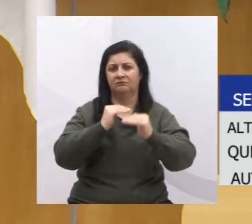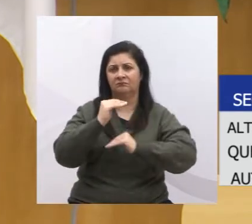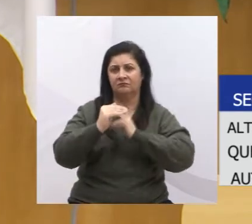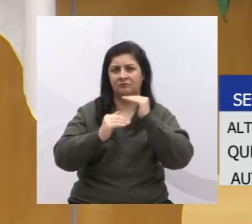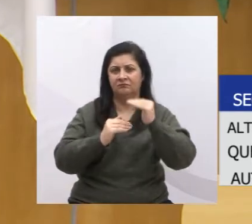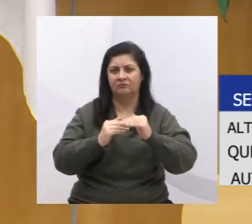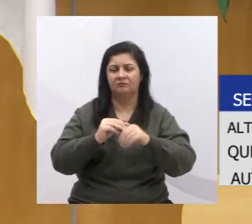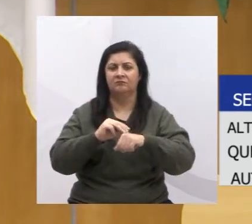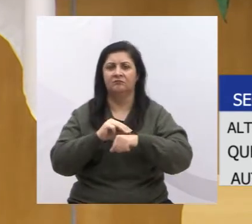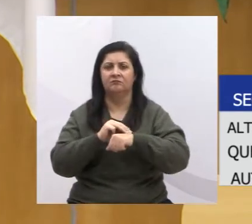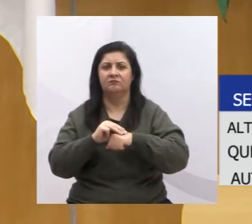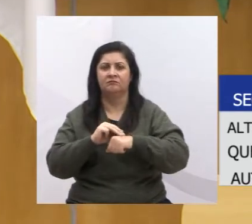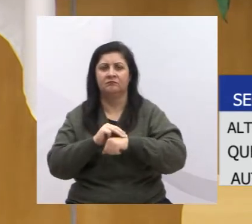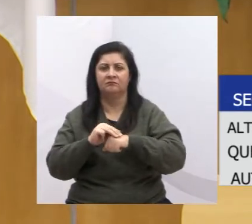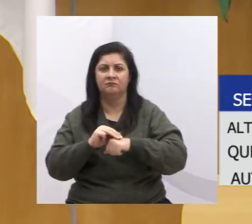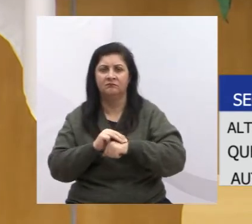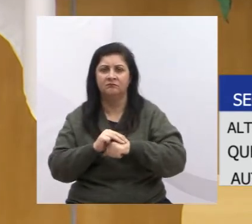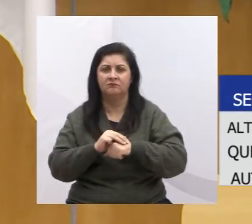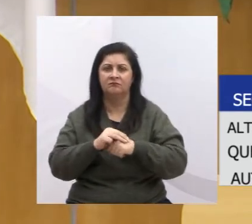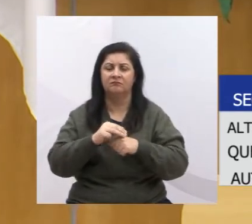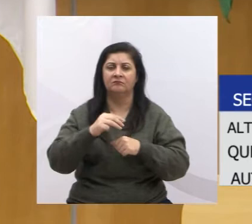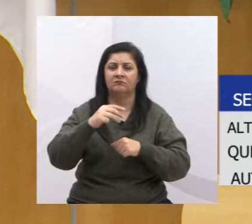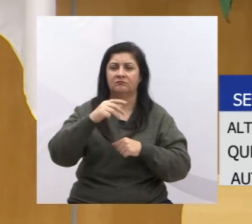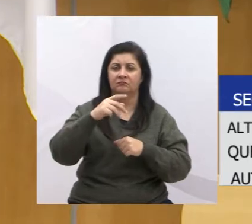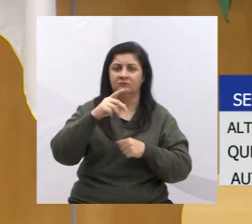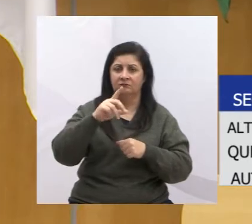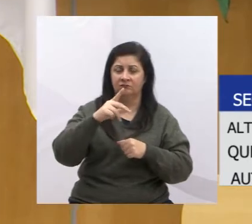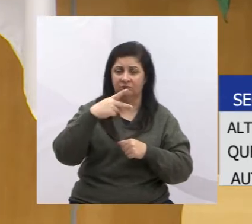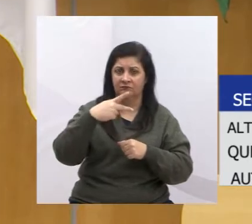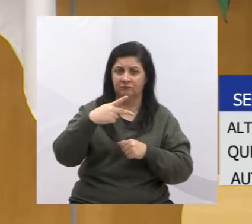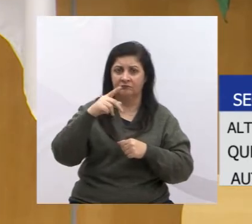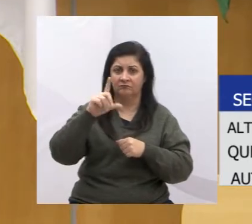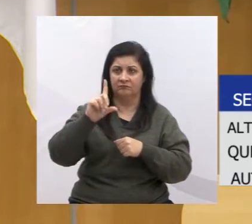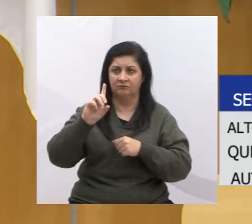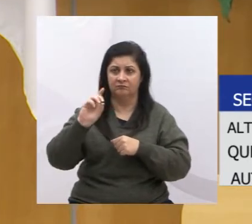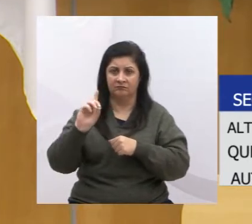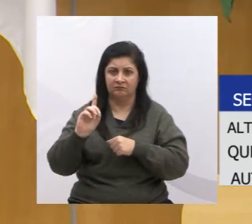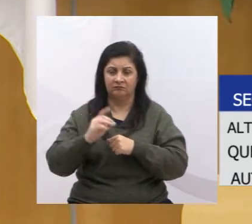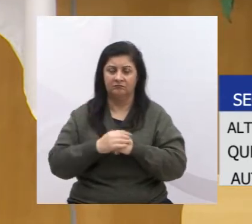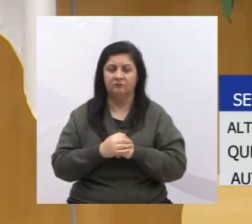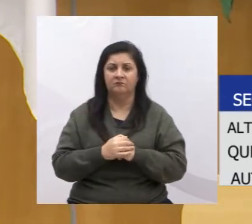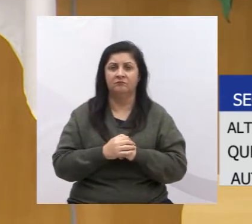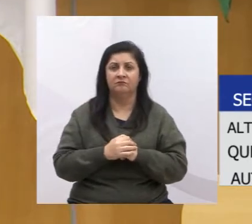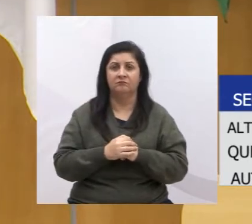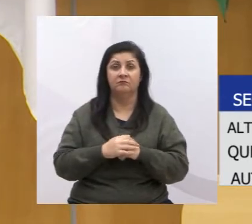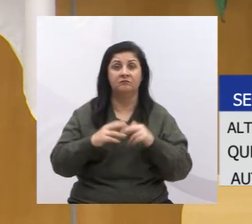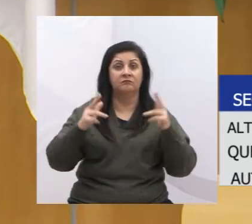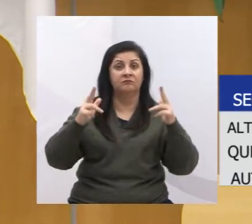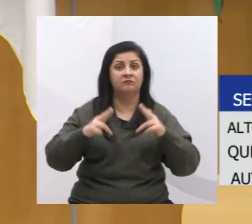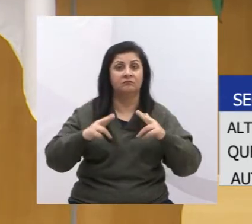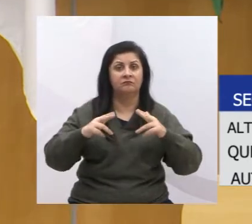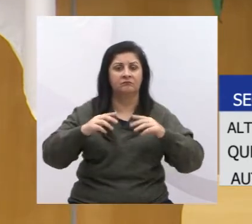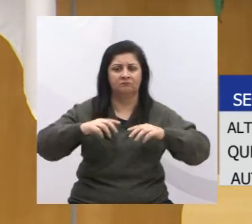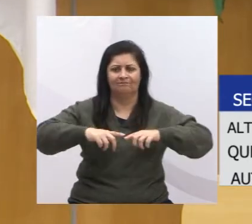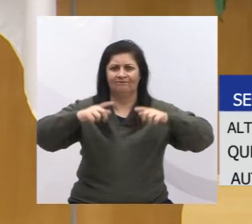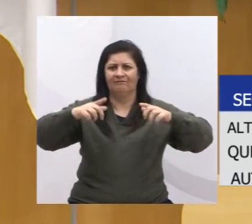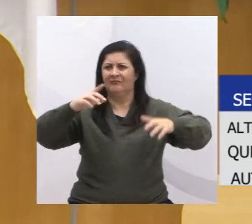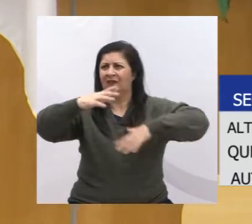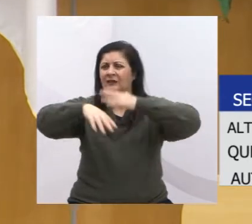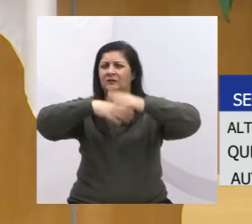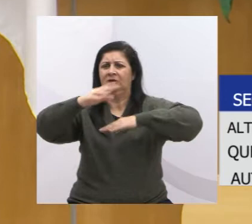se discutia a questão do plano diretor, e a gente não pode jamais ter um crescimento